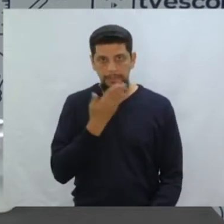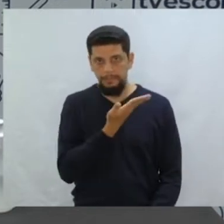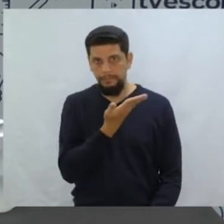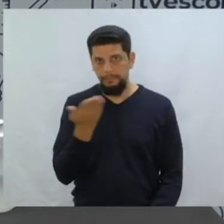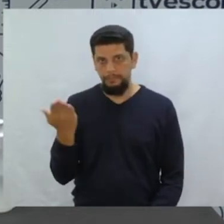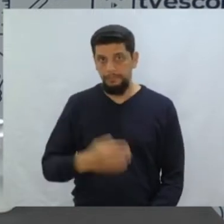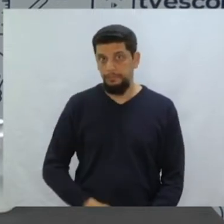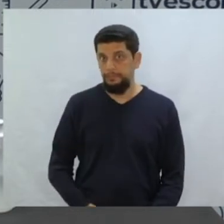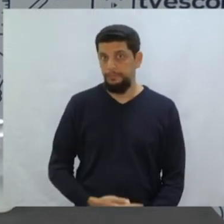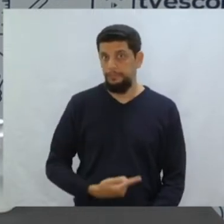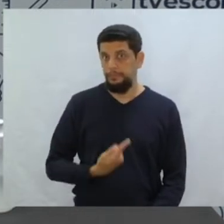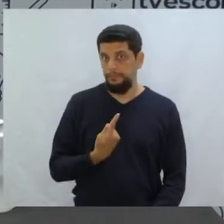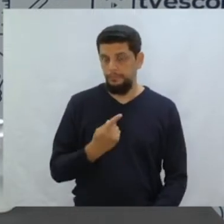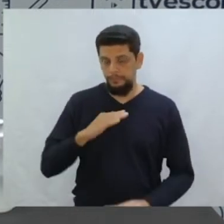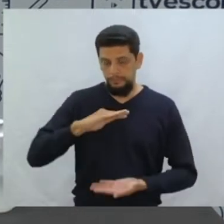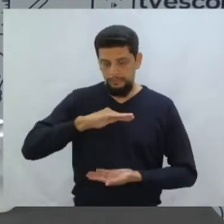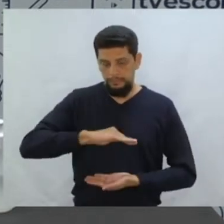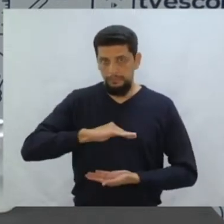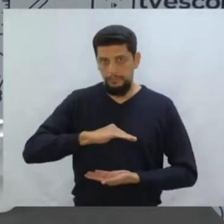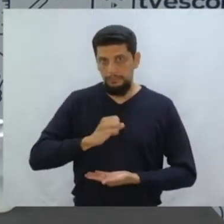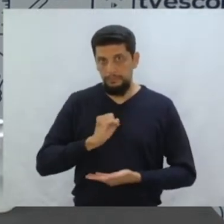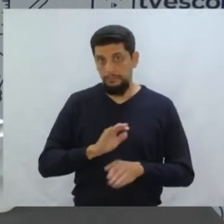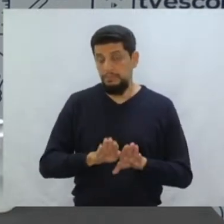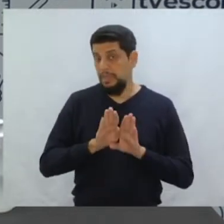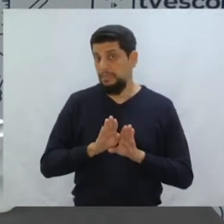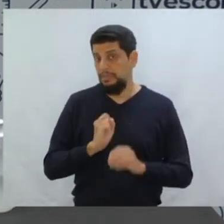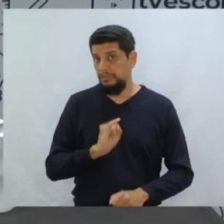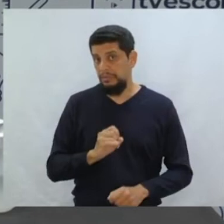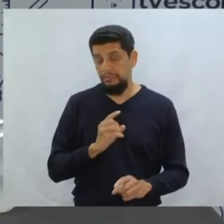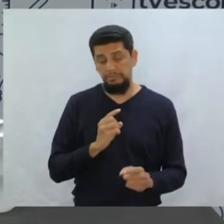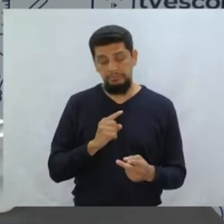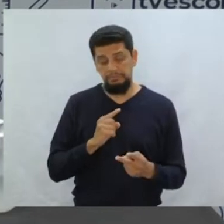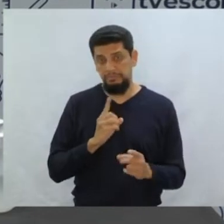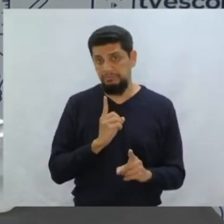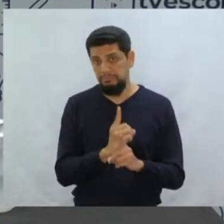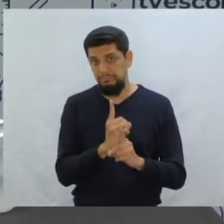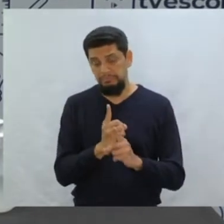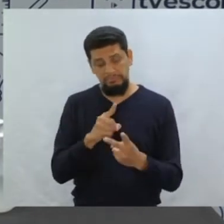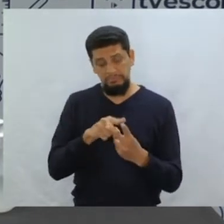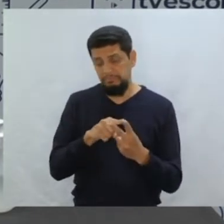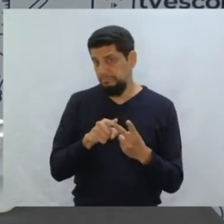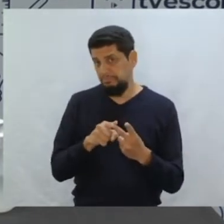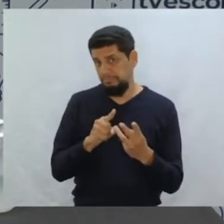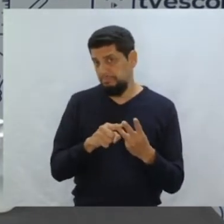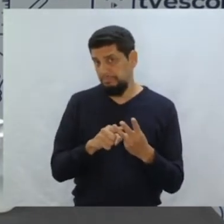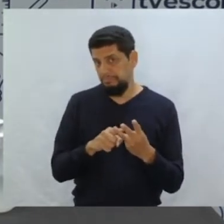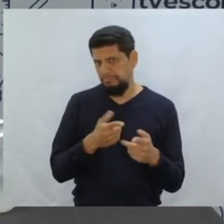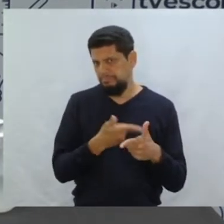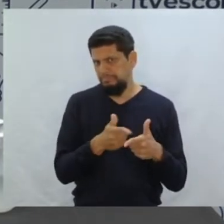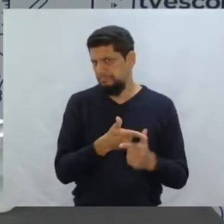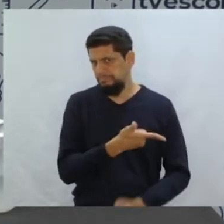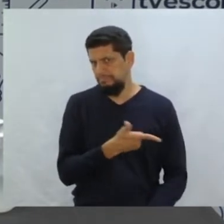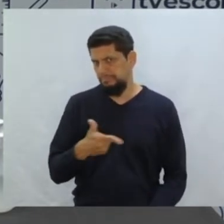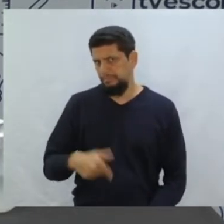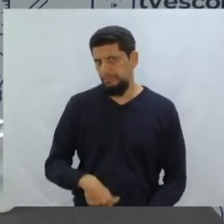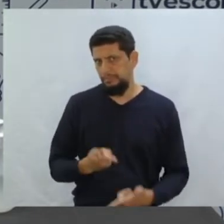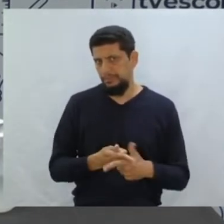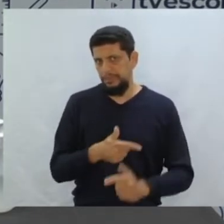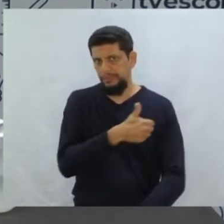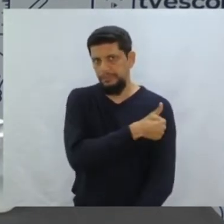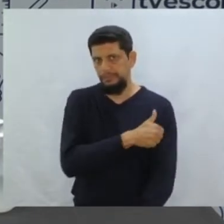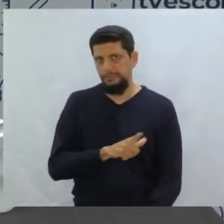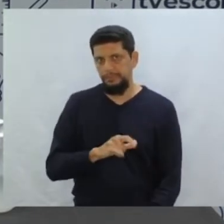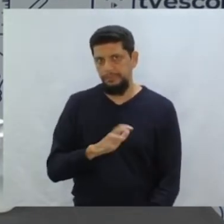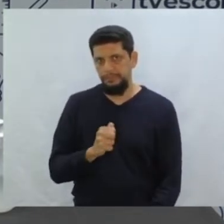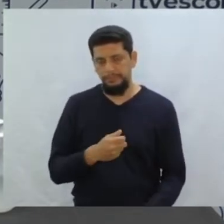professora Bruna pediu para que fosse uma embalagem. Mas se você encontrou duas ou três também, não tem problema. Porque